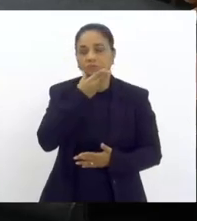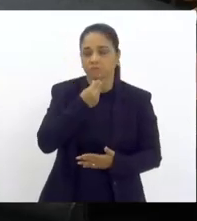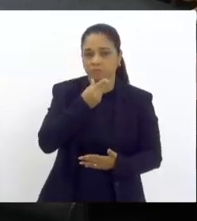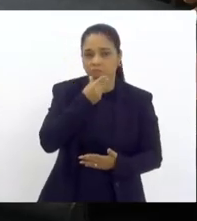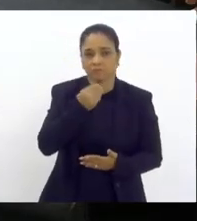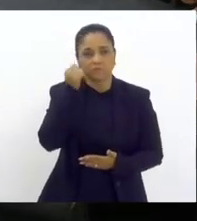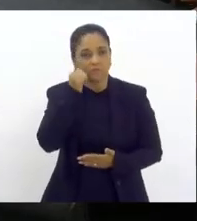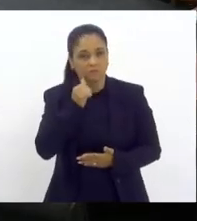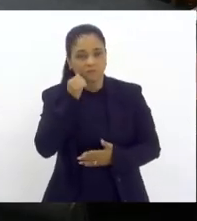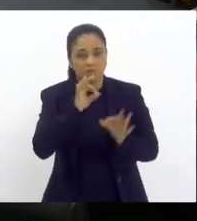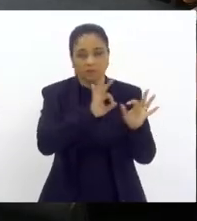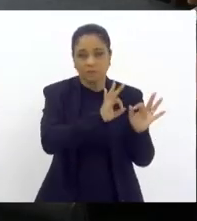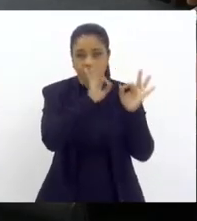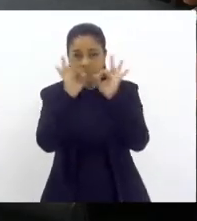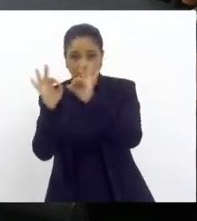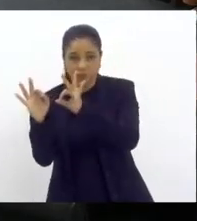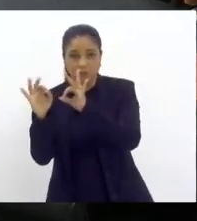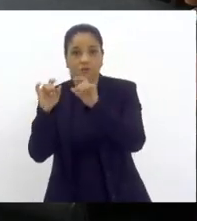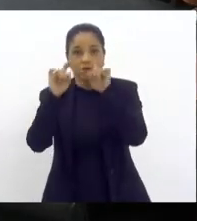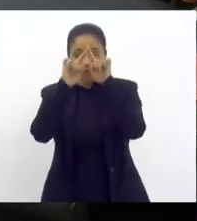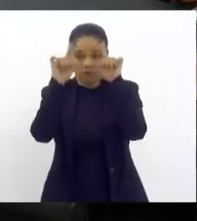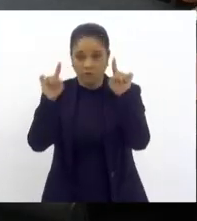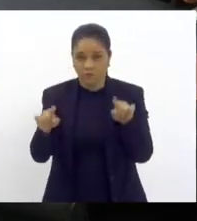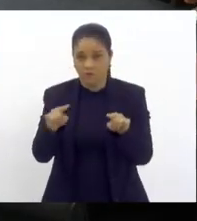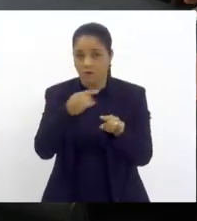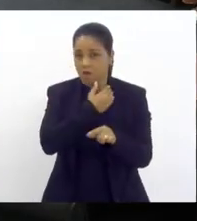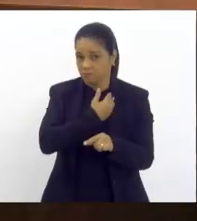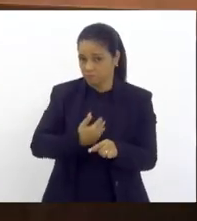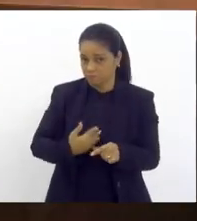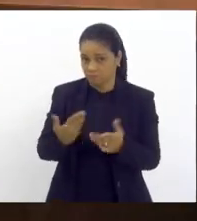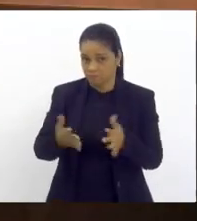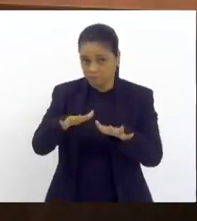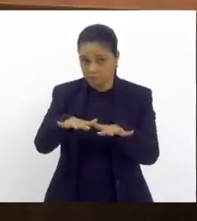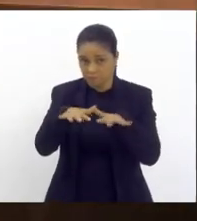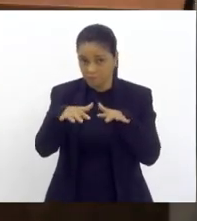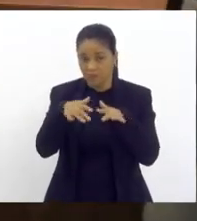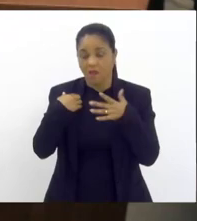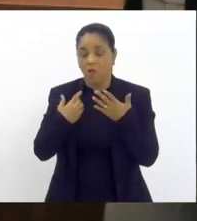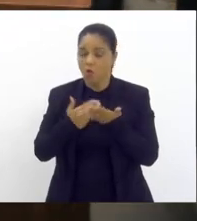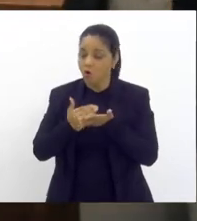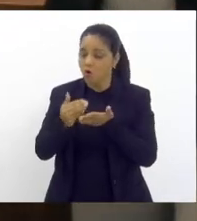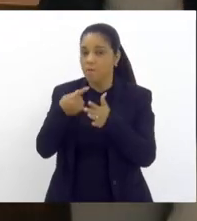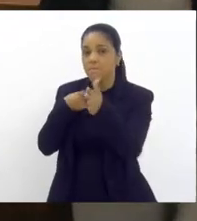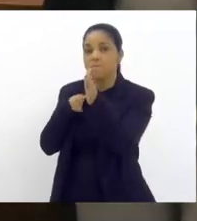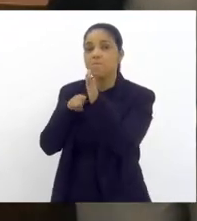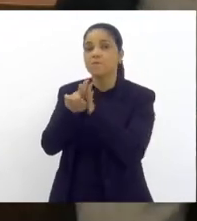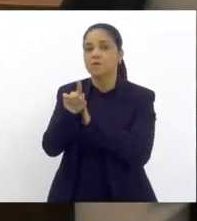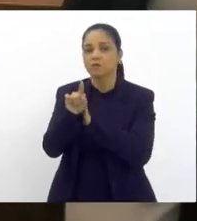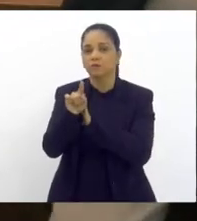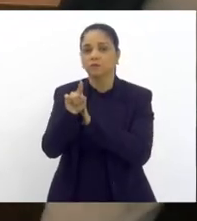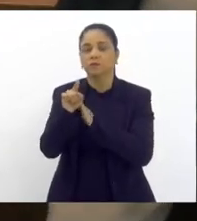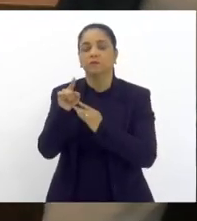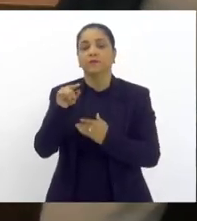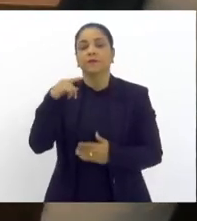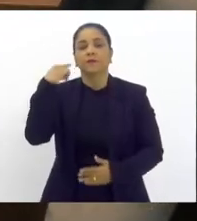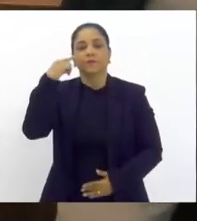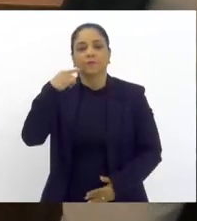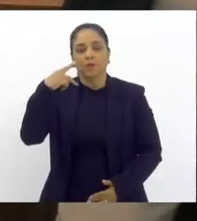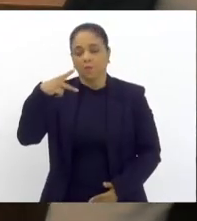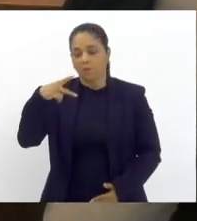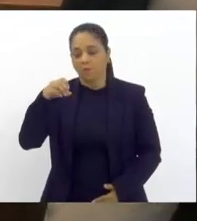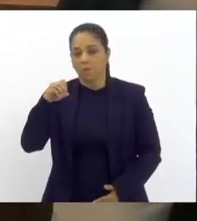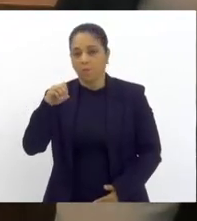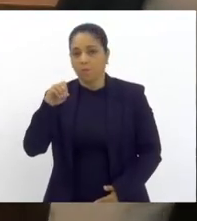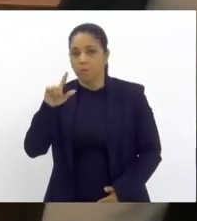nos assistem, funcionários da casa. Eu inicio com uma pergunta. Deputado Pobel, deputada